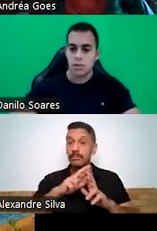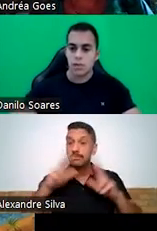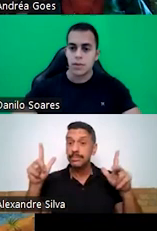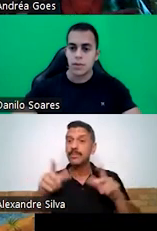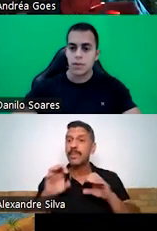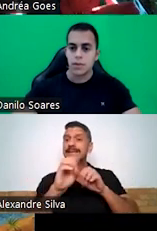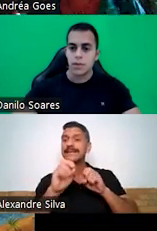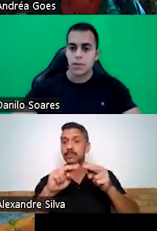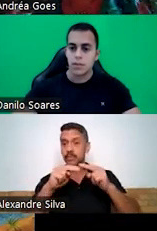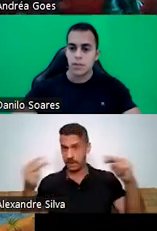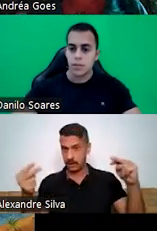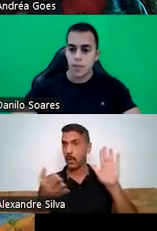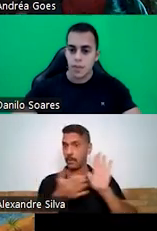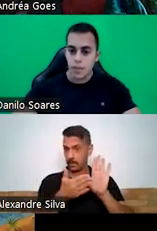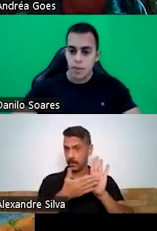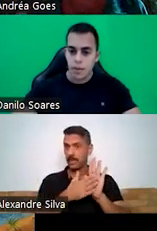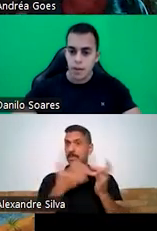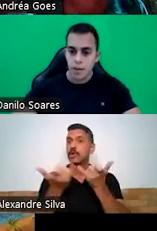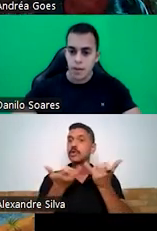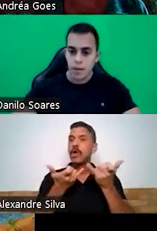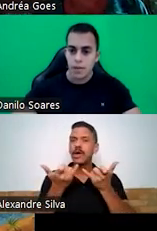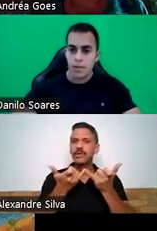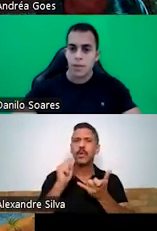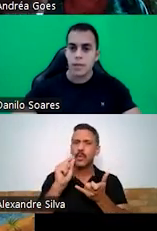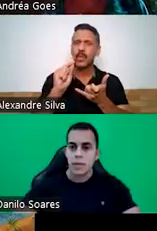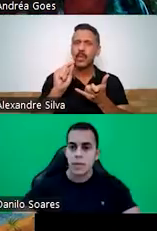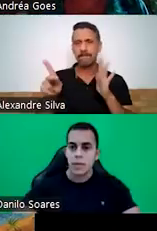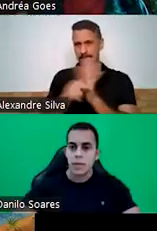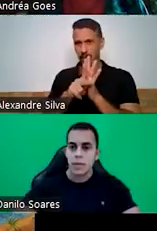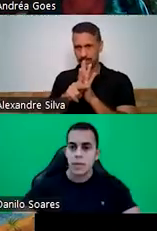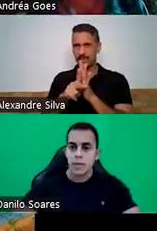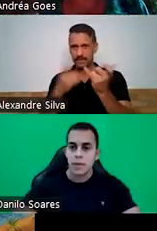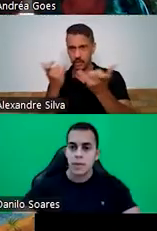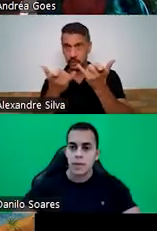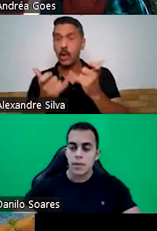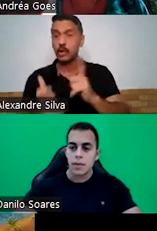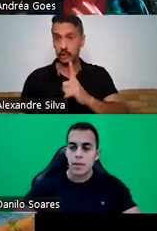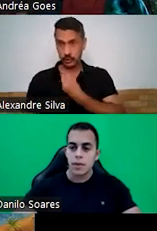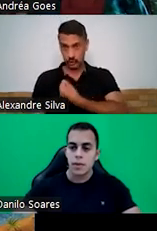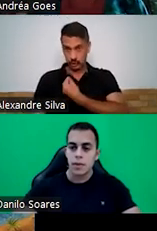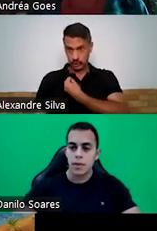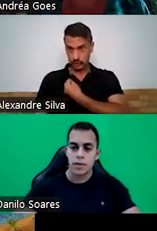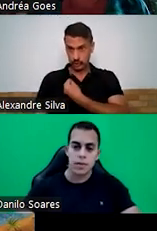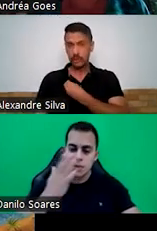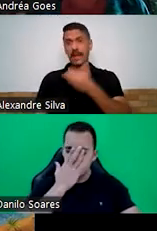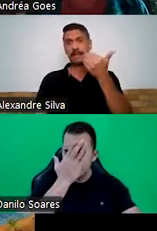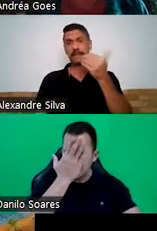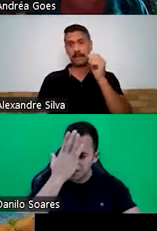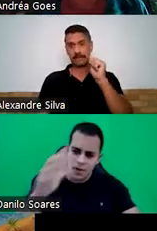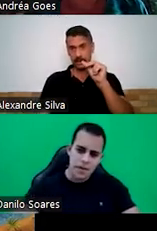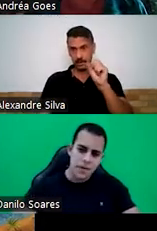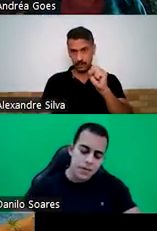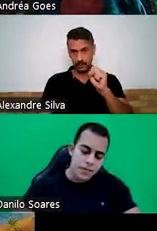de genética, através de jogos comerciais. Então, é um jogo que existe já há quase 10 anos, ele se